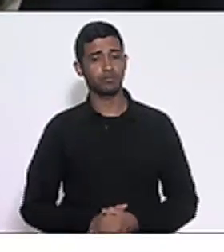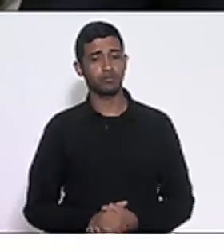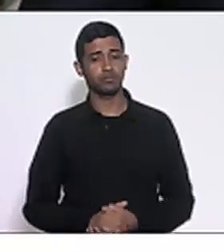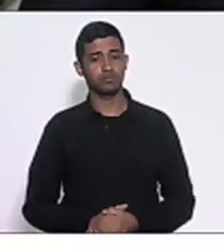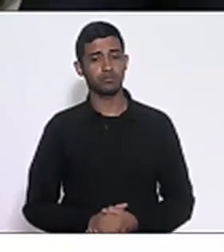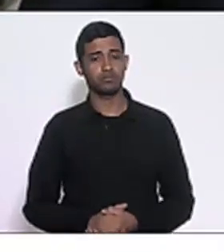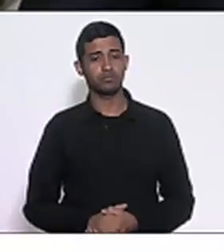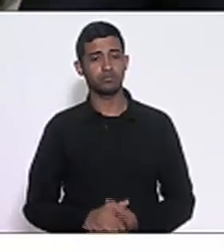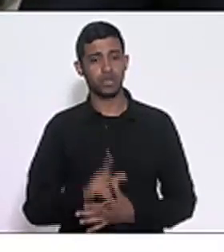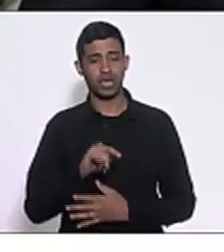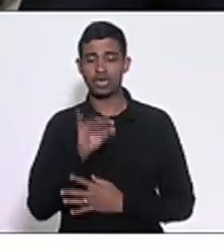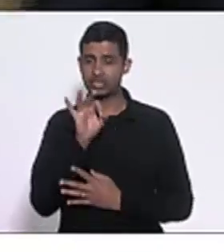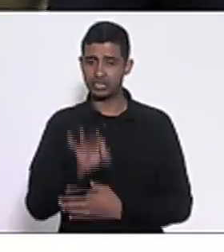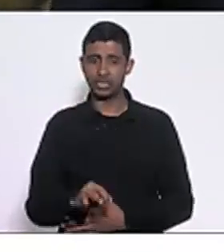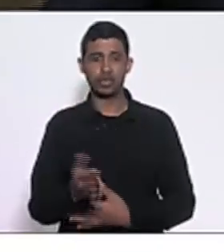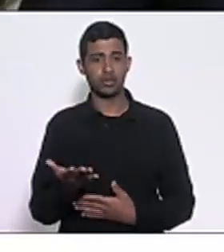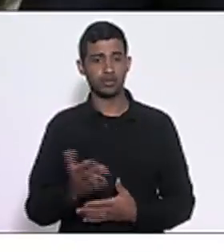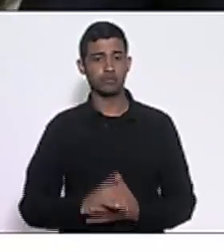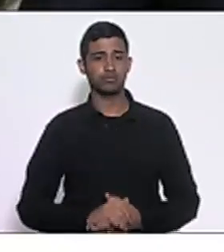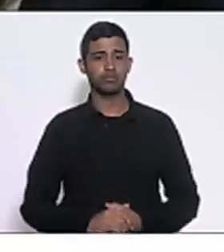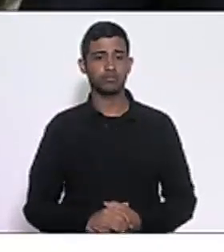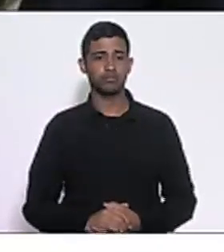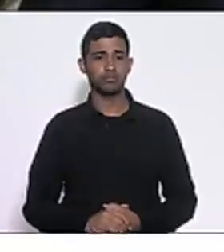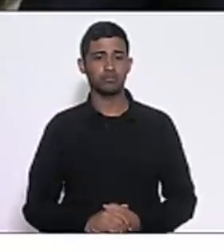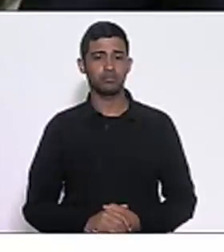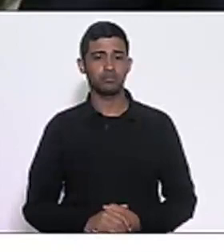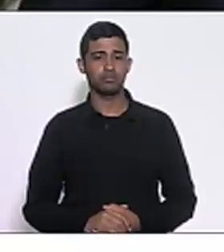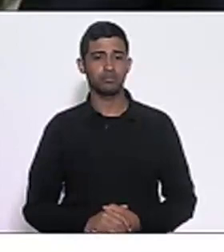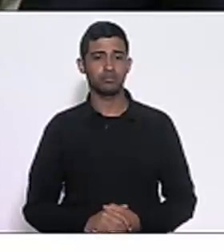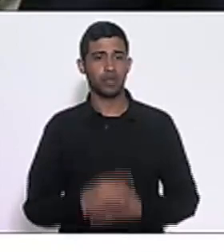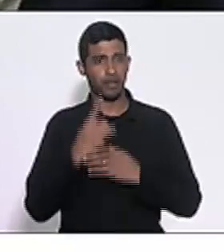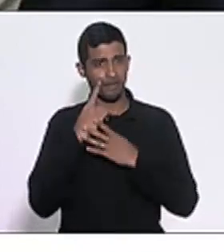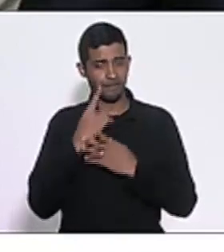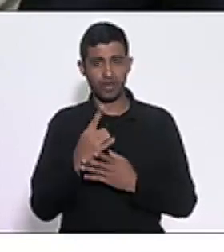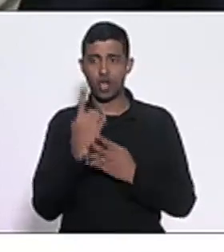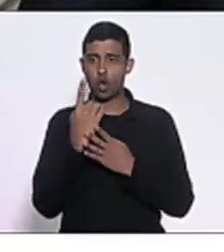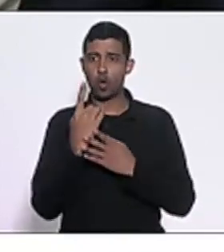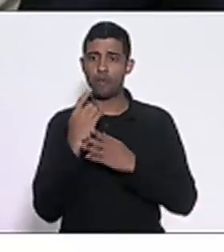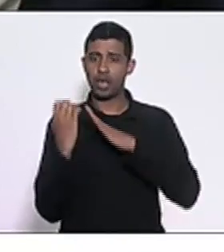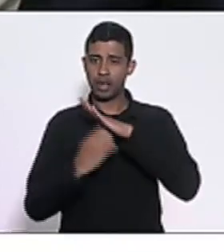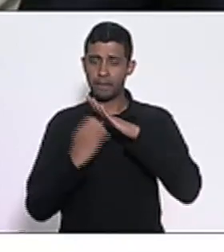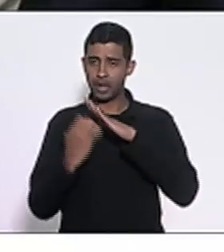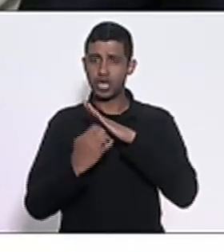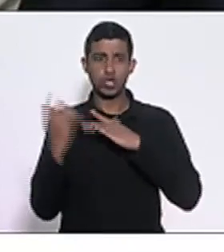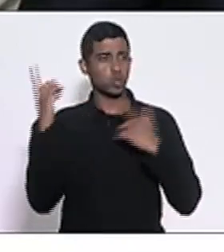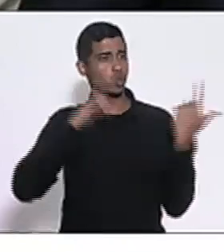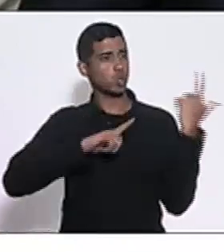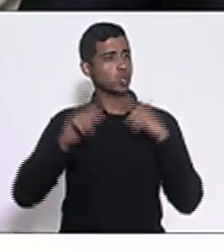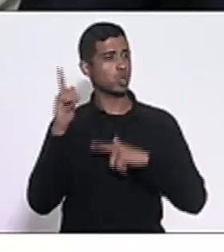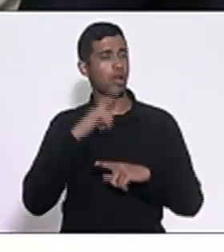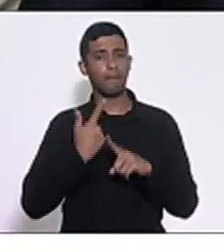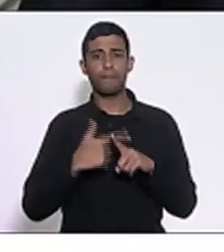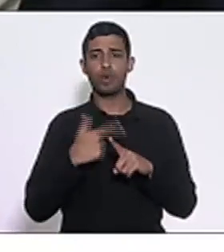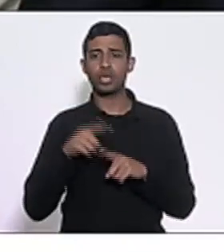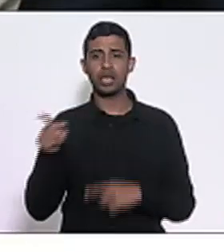É isso, você pode ver, a Google é uma grande, e funciona, cara. Por que o Prodege não pode funcionar nesse